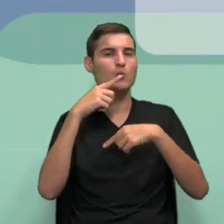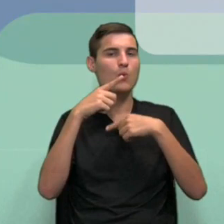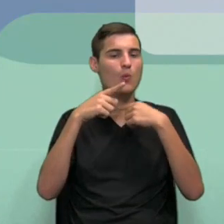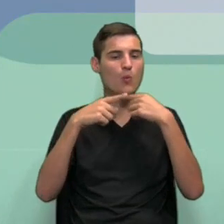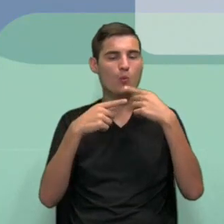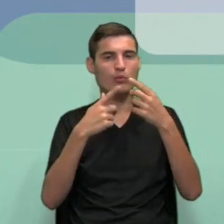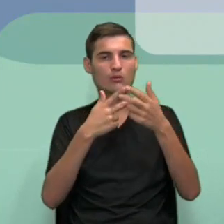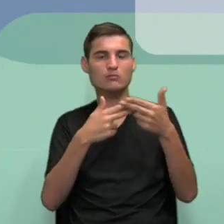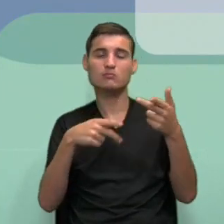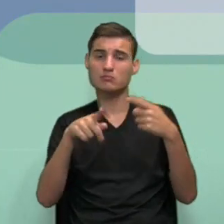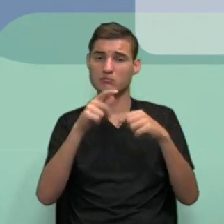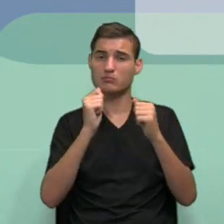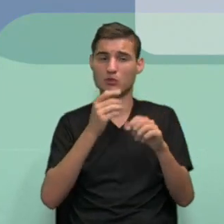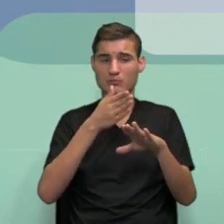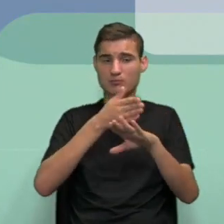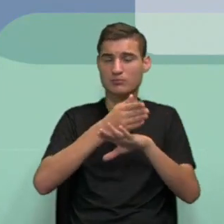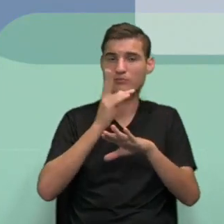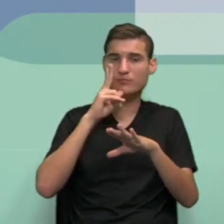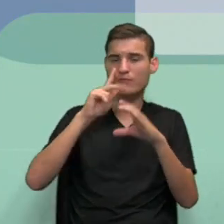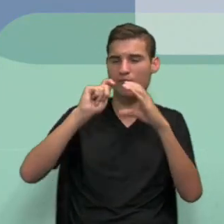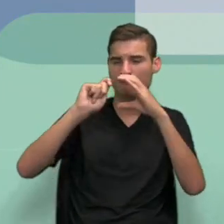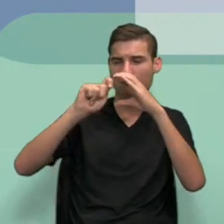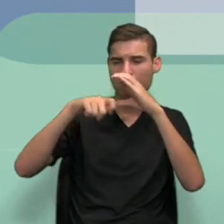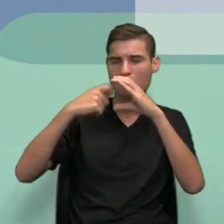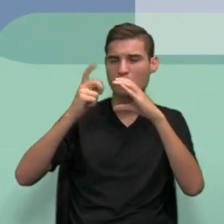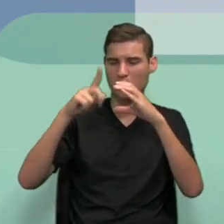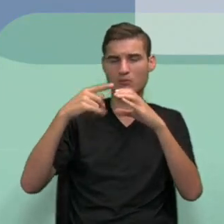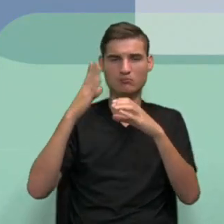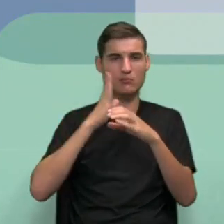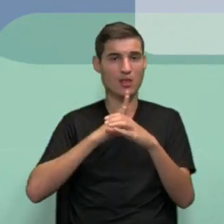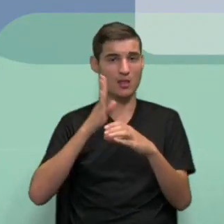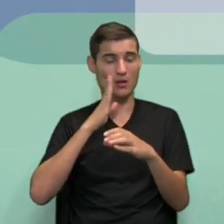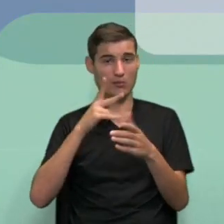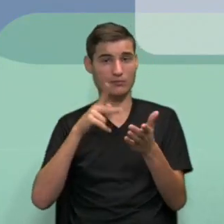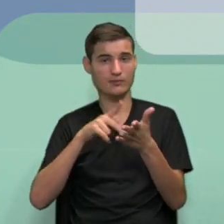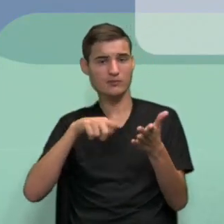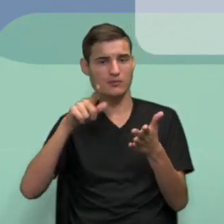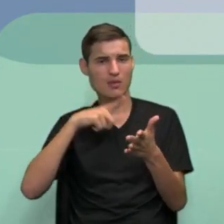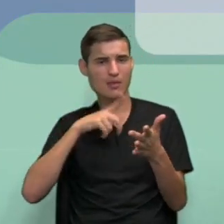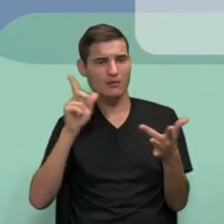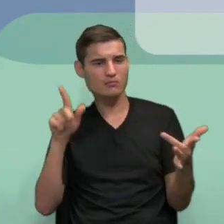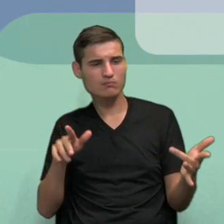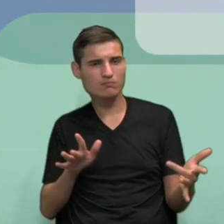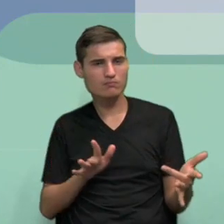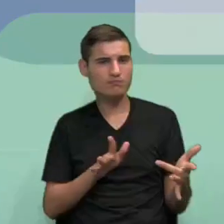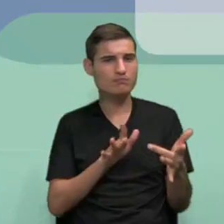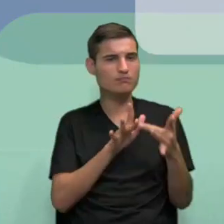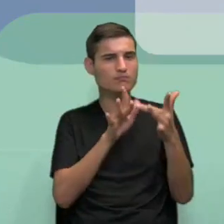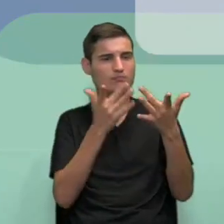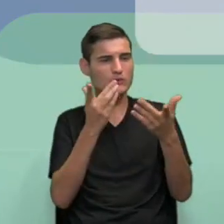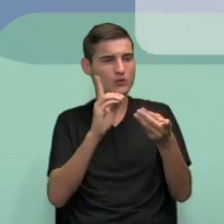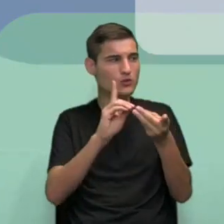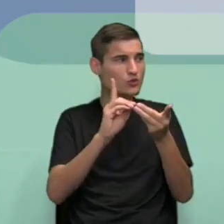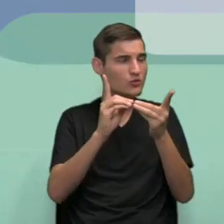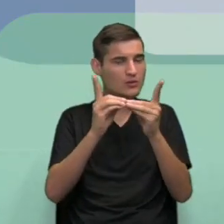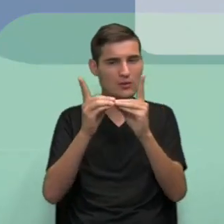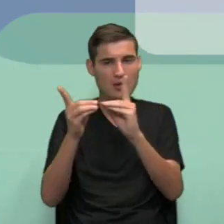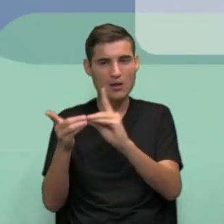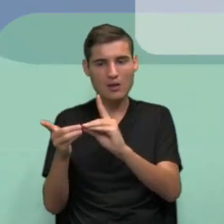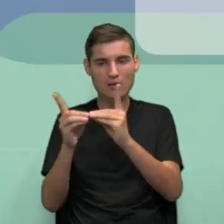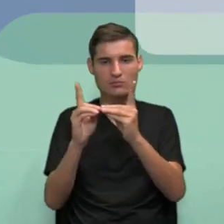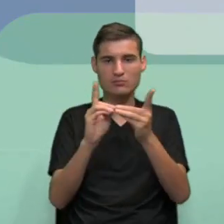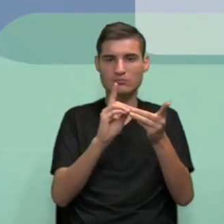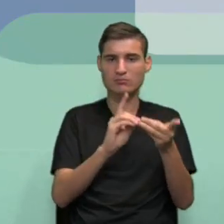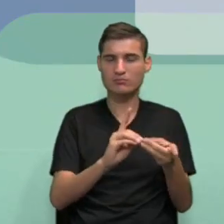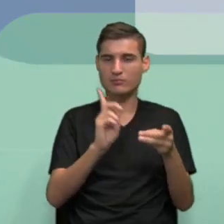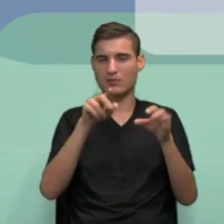ter links para você assistir alguns vídeos. Então é uma plataforma para a gente, na verdade, ter um pouquinho mais de dinamicidade nos links